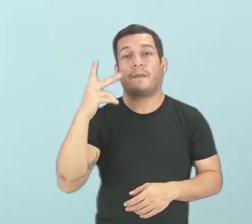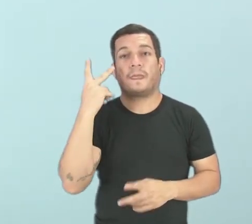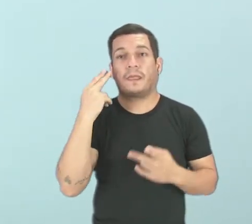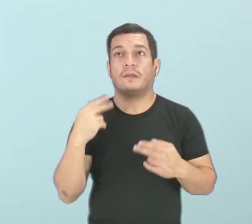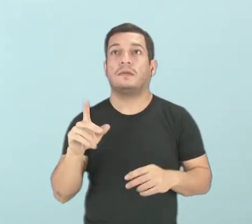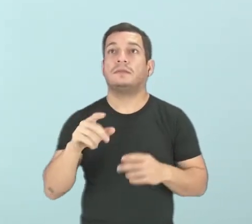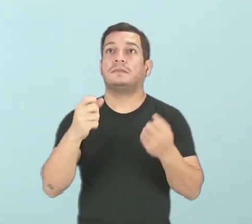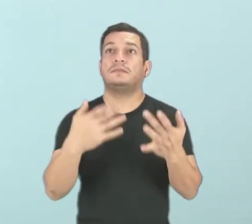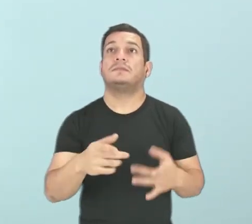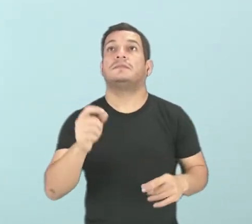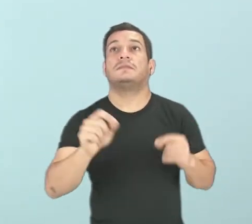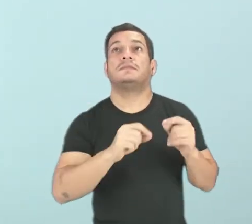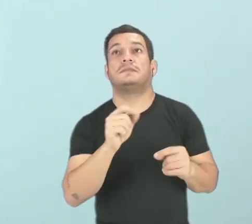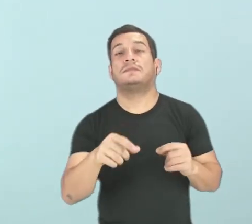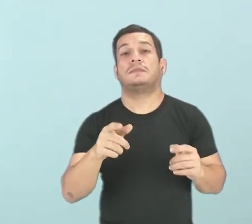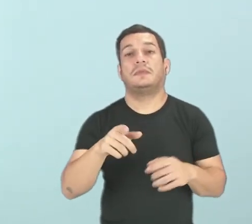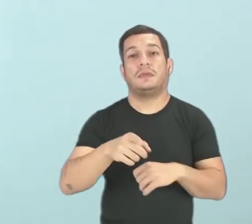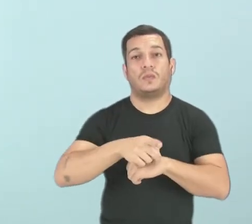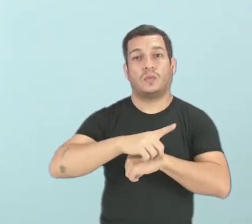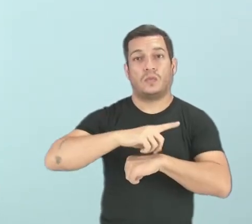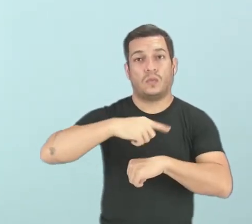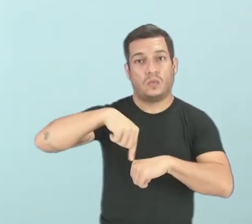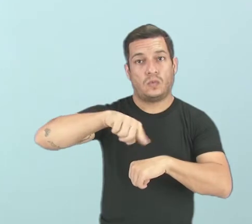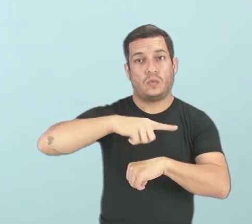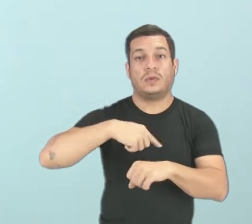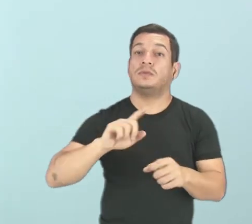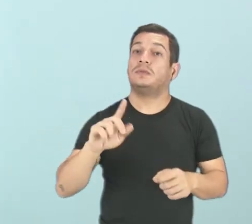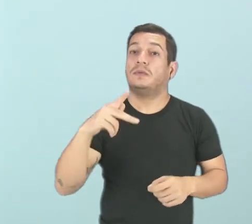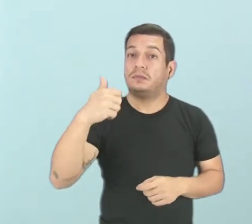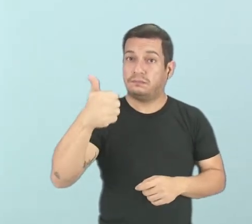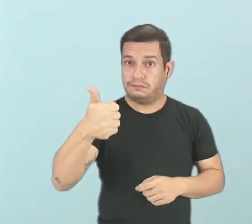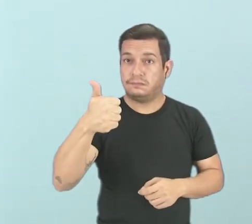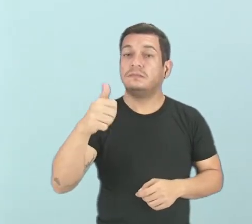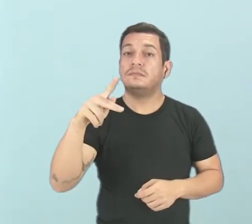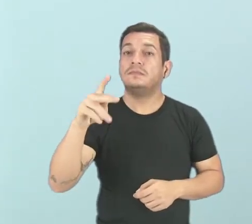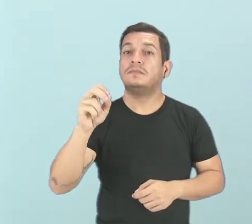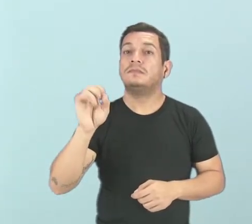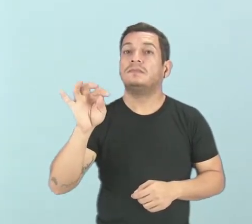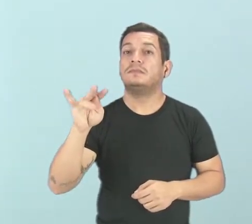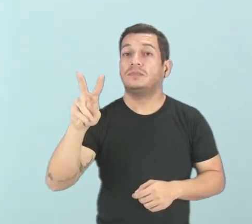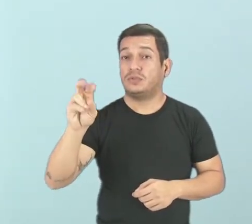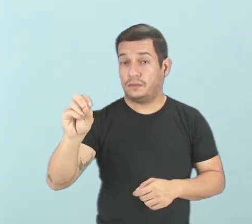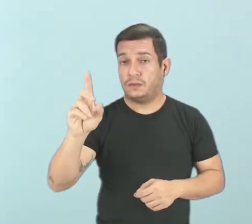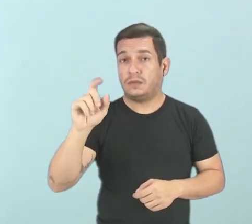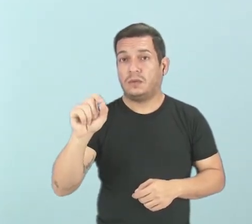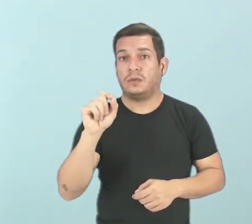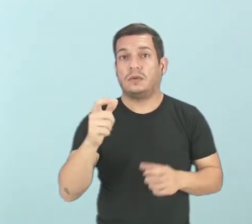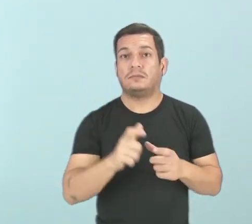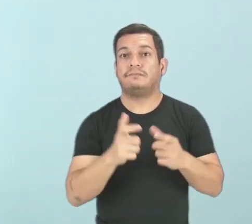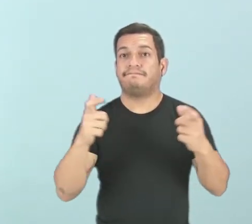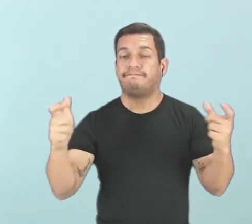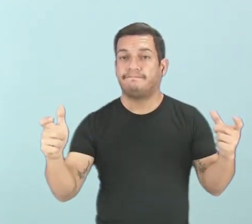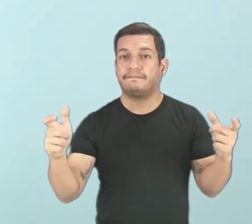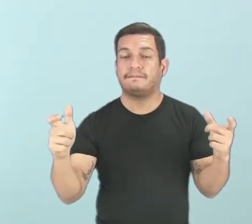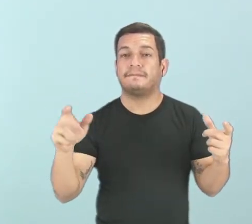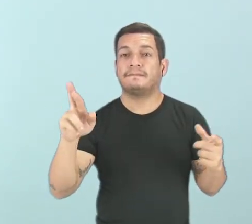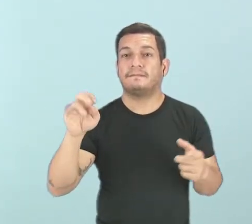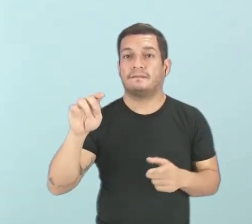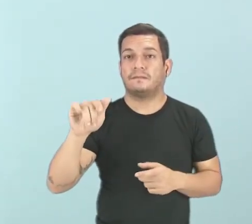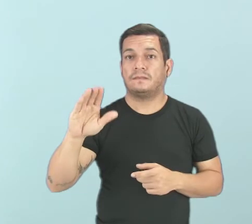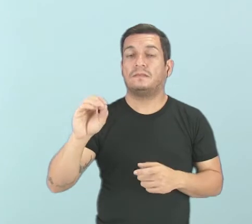então nós temos o sinal mais ou menos para indicar o sentido de rotação. Quer dizer que não significa aumento